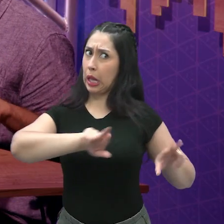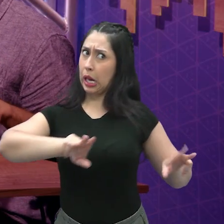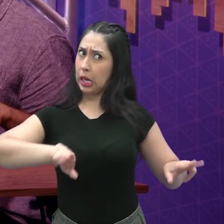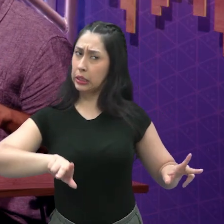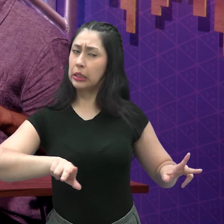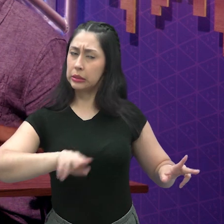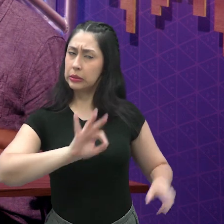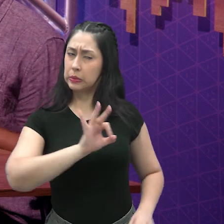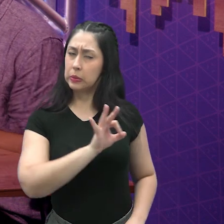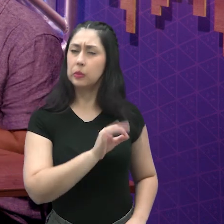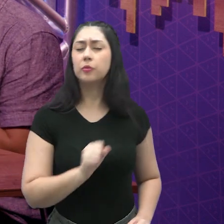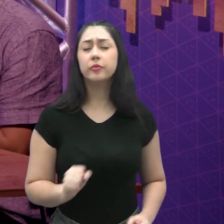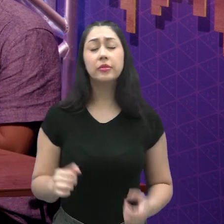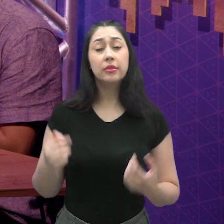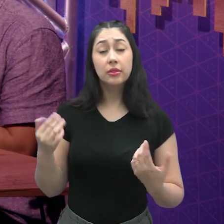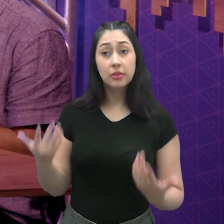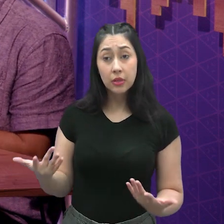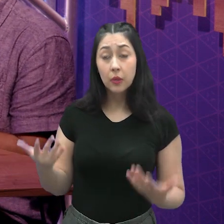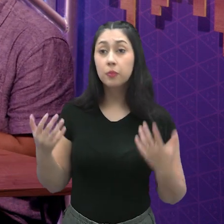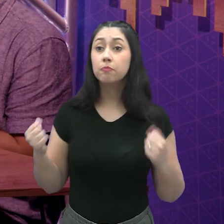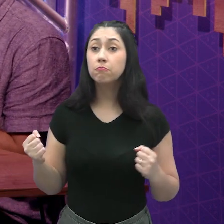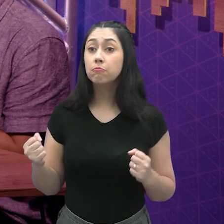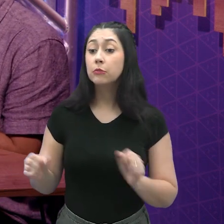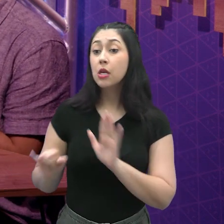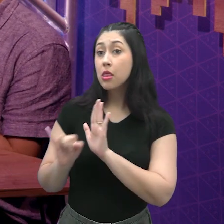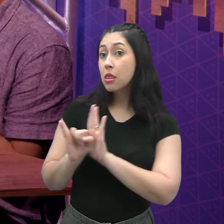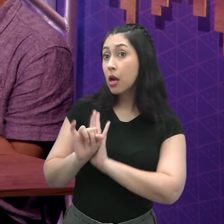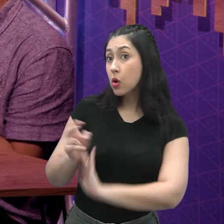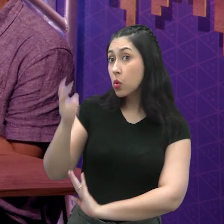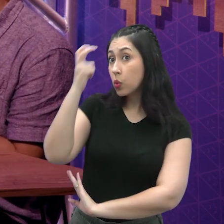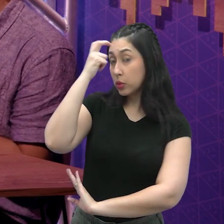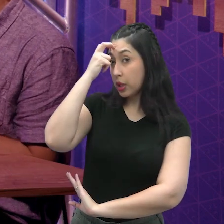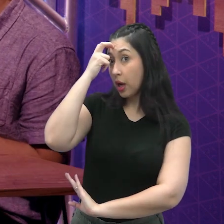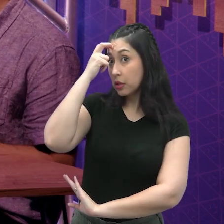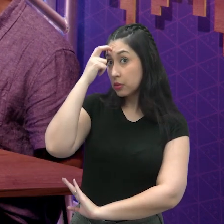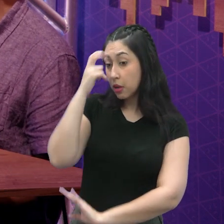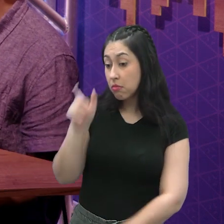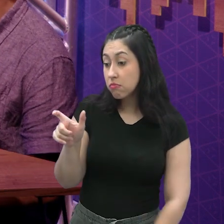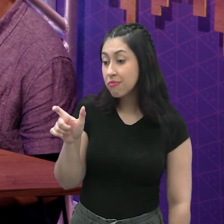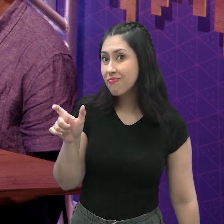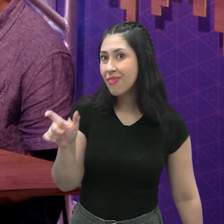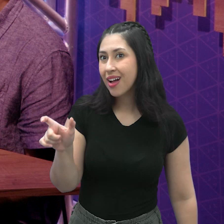o sertanejo. É isso. Né? Se a gente for falar de identidade cultural, o